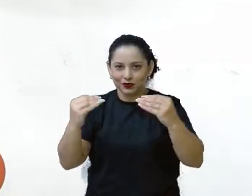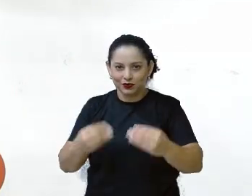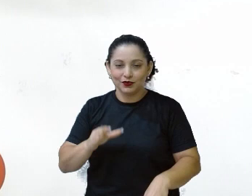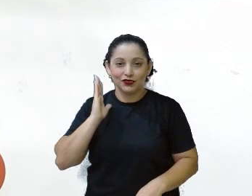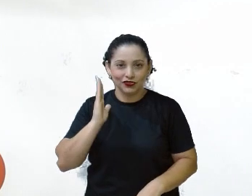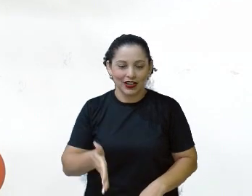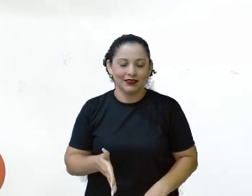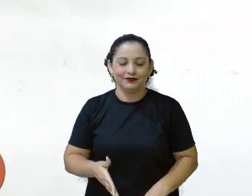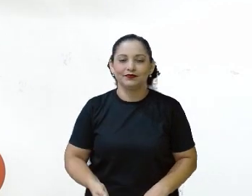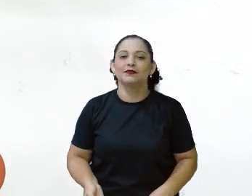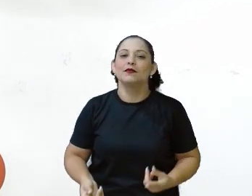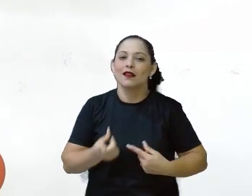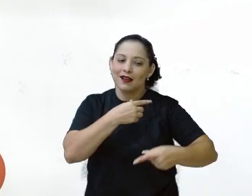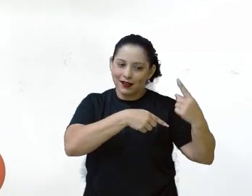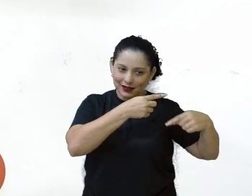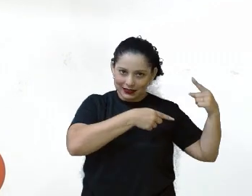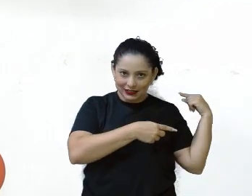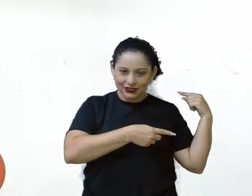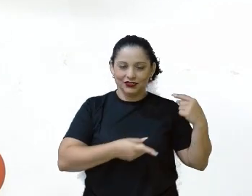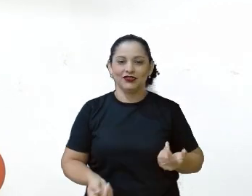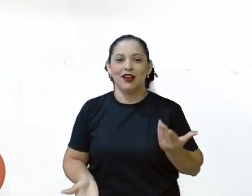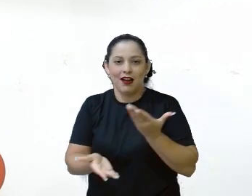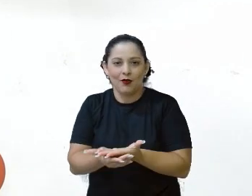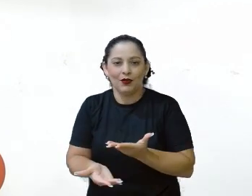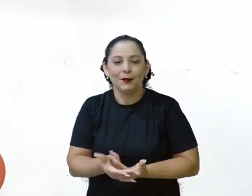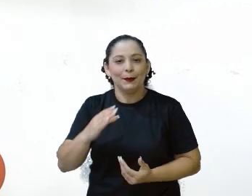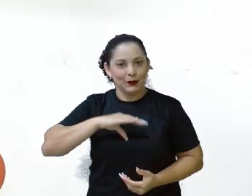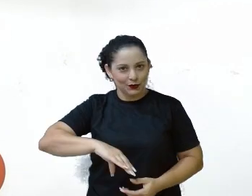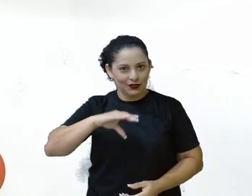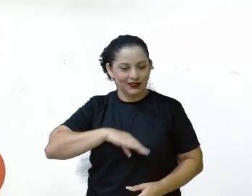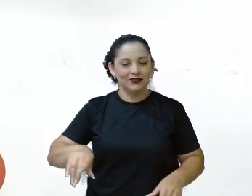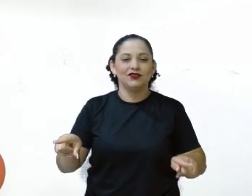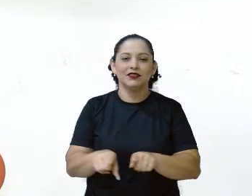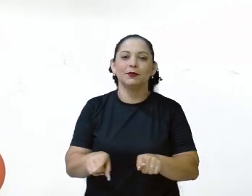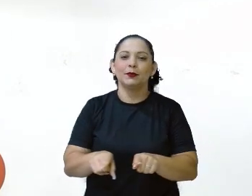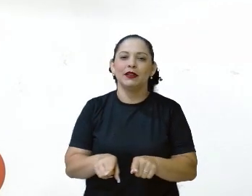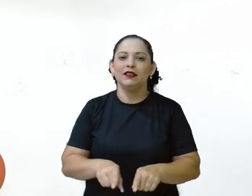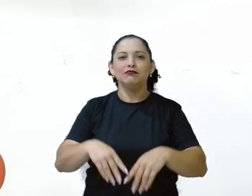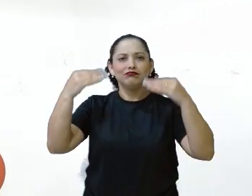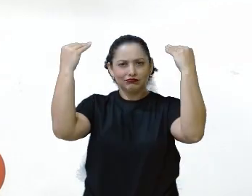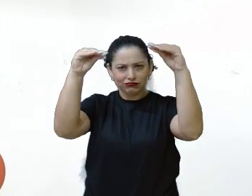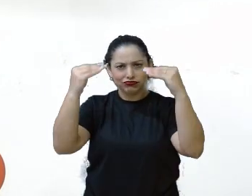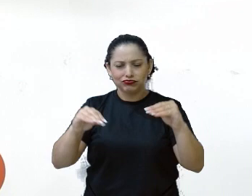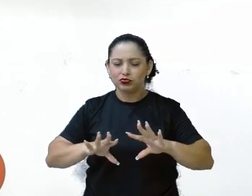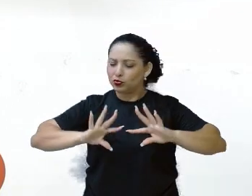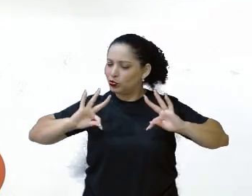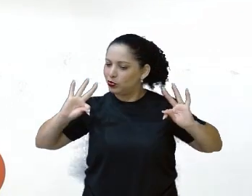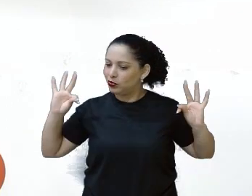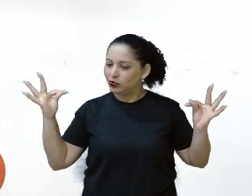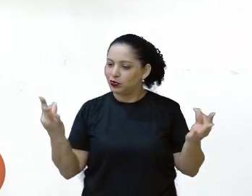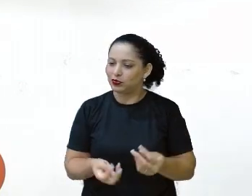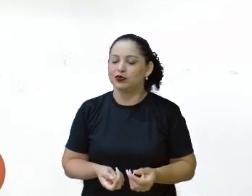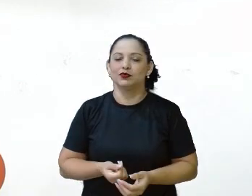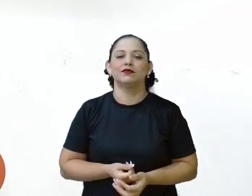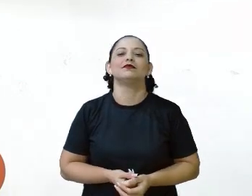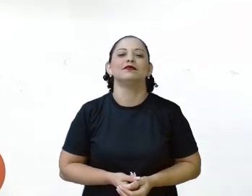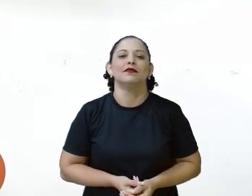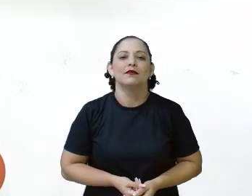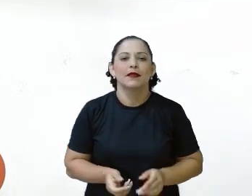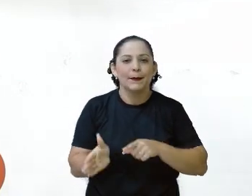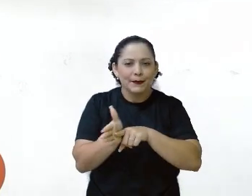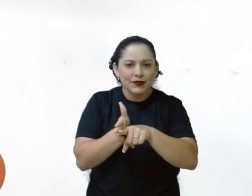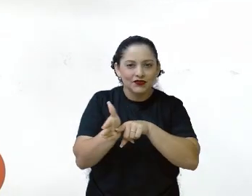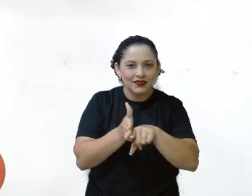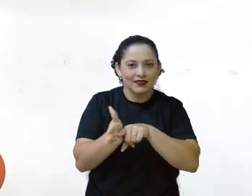sobre conto, né? Eu estava atenta. Então, não tem desculpa. Você pode ir lá no canal do